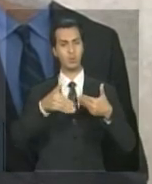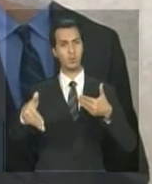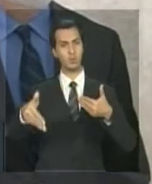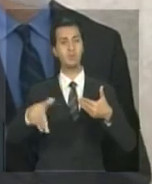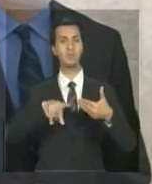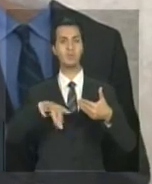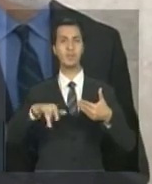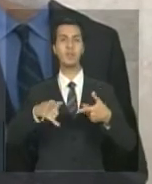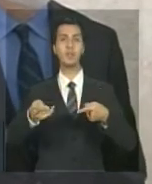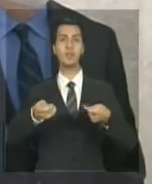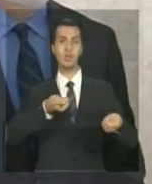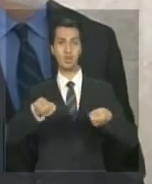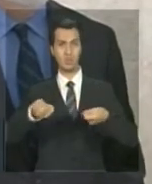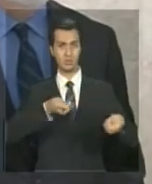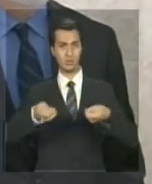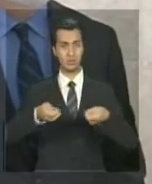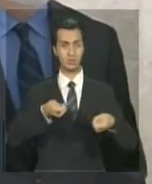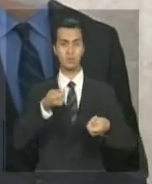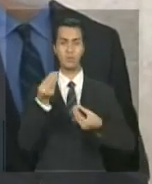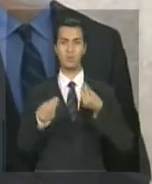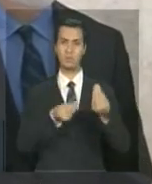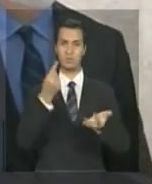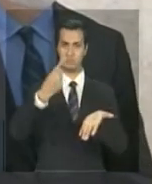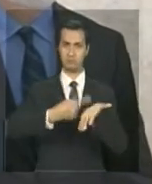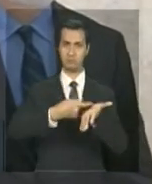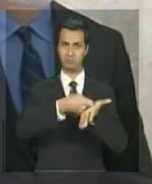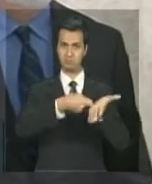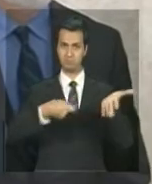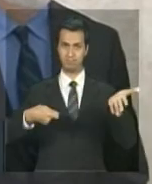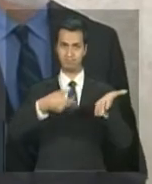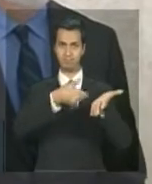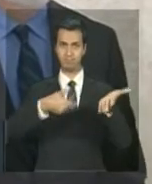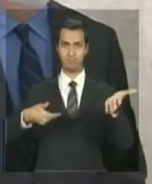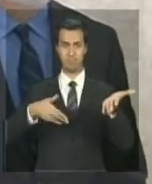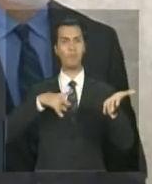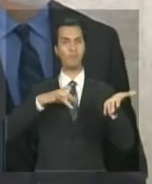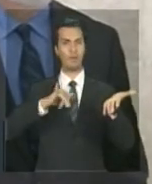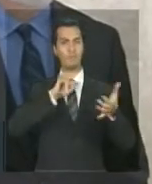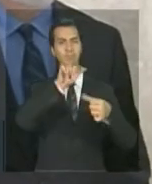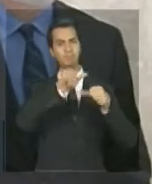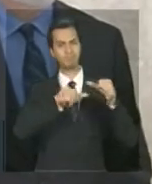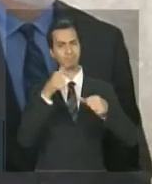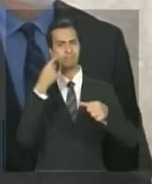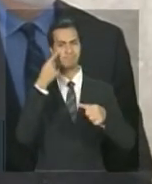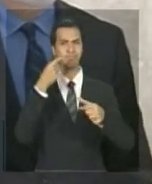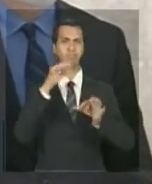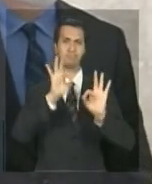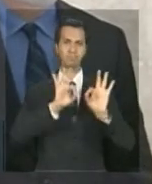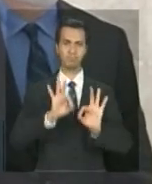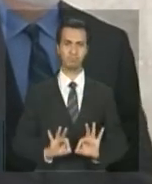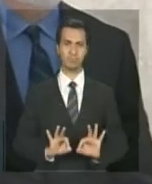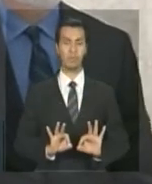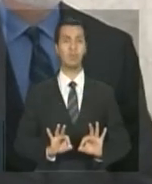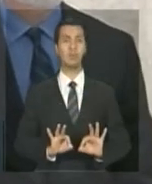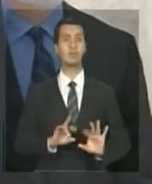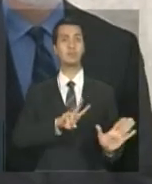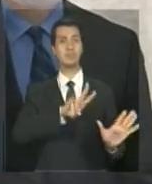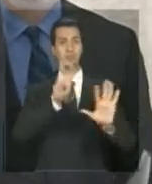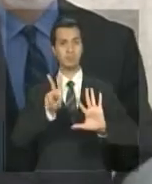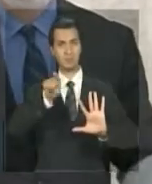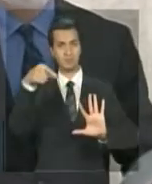negociação dos termos do acordo com o México. Já na semana que vem, devem vir ao Brasil a